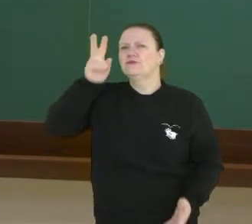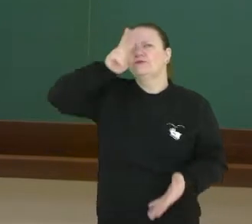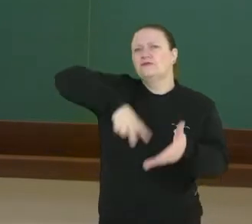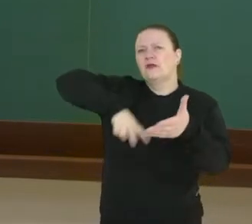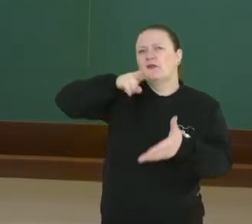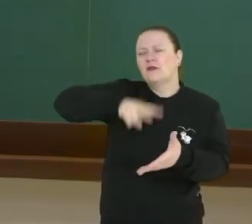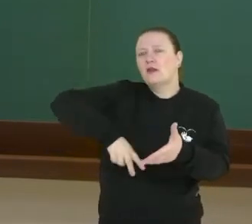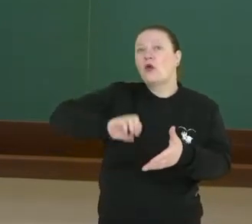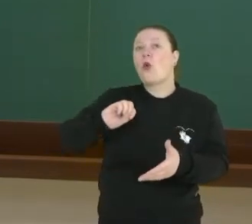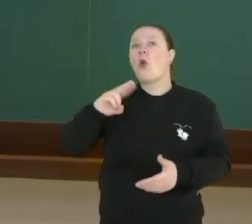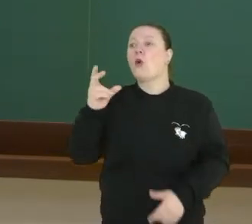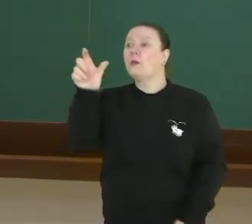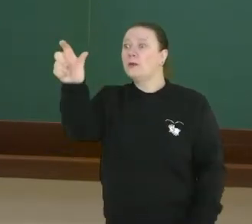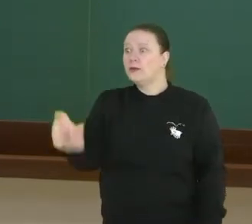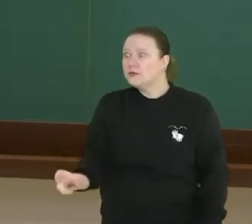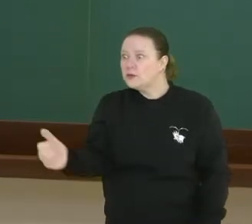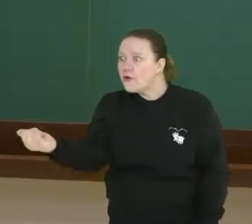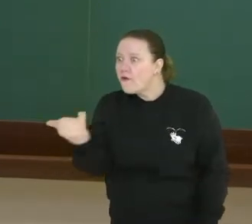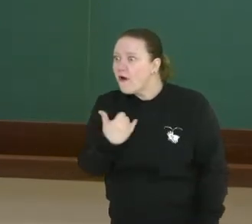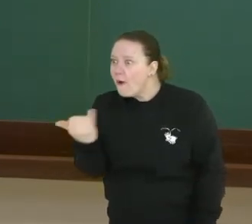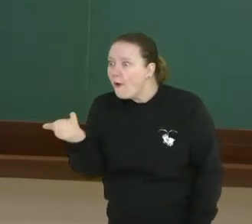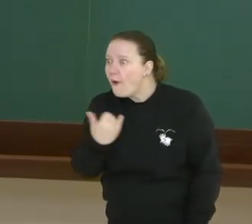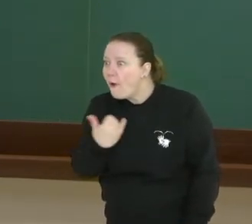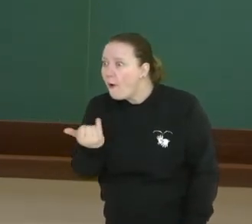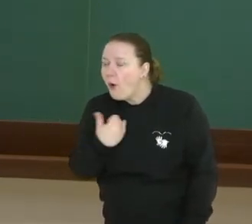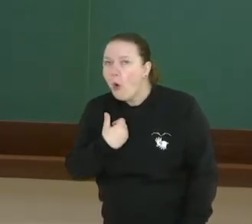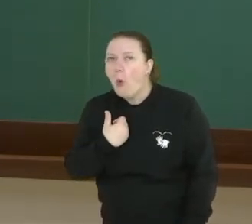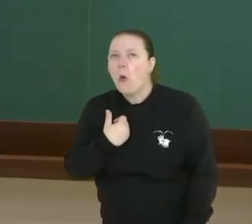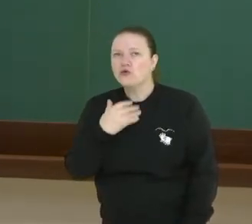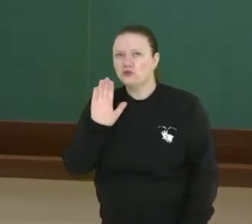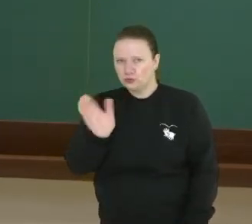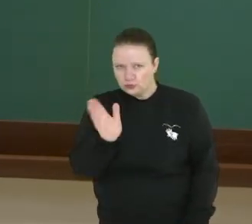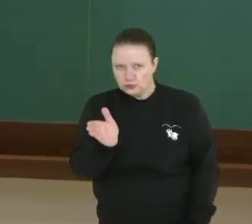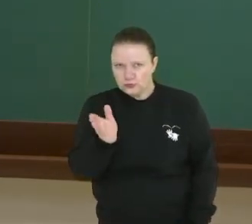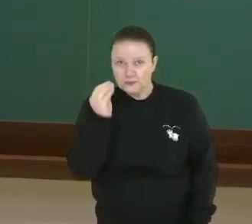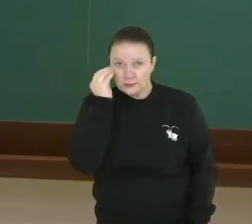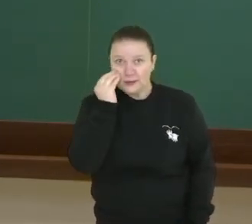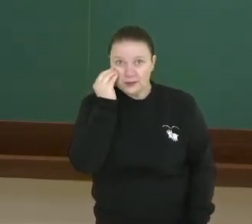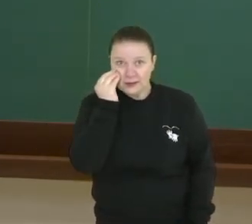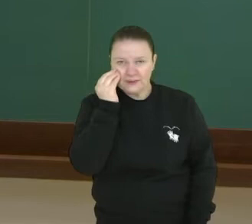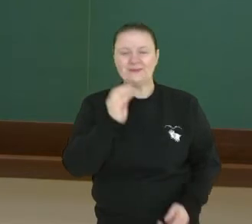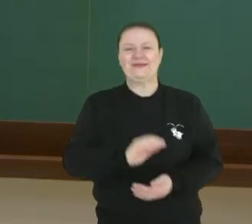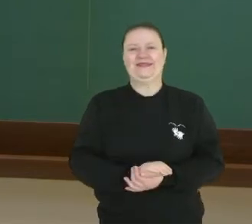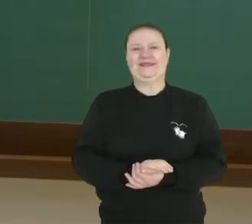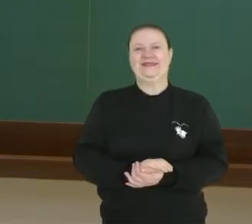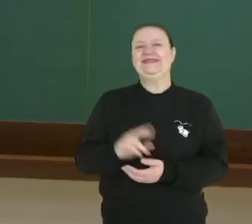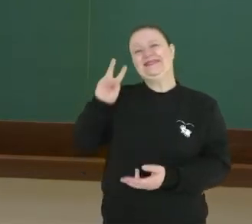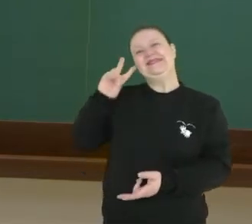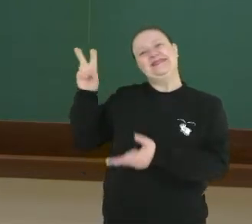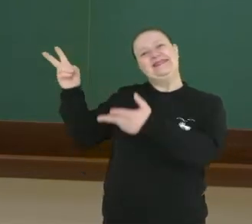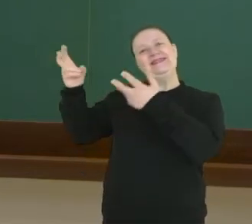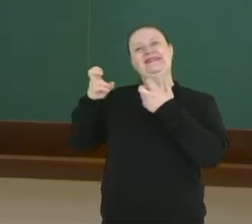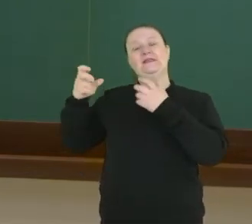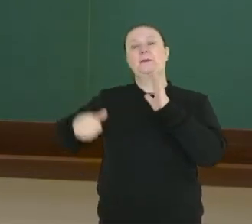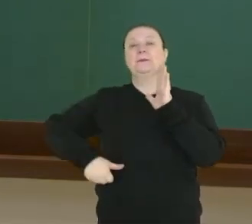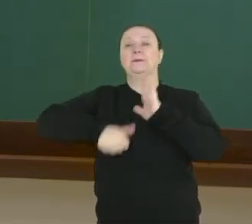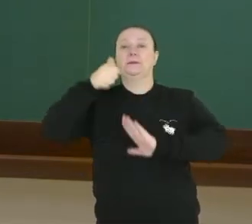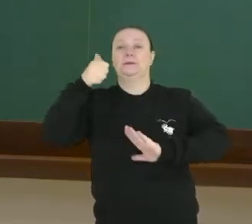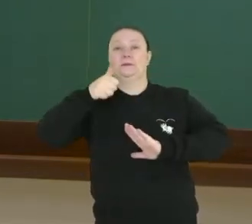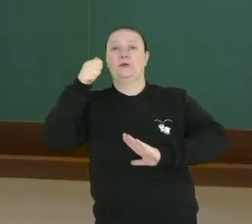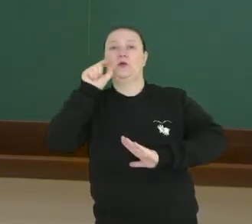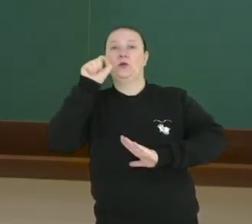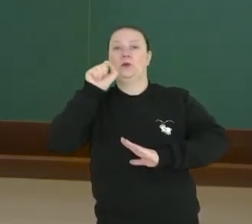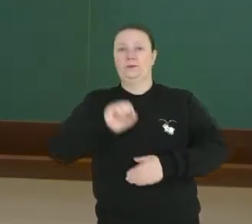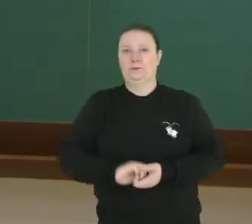alguém contando um causo? Talvez? Vamos ver? Observe aqui comigo. Primeiramente, em relação